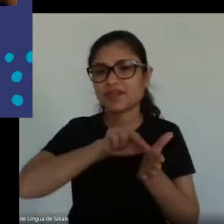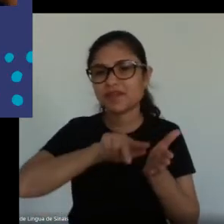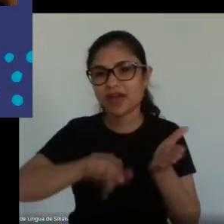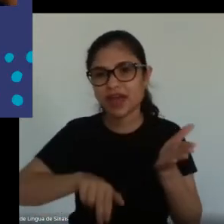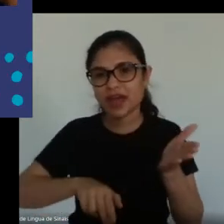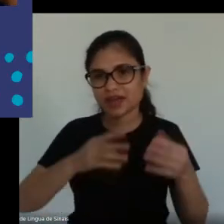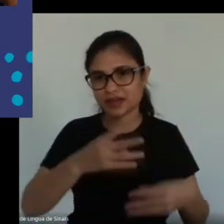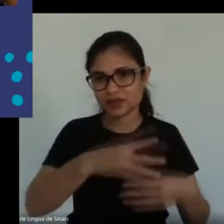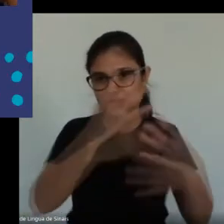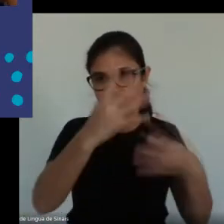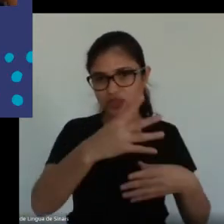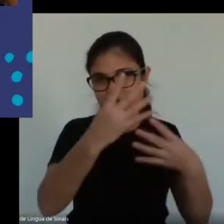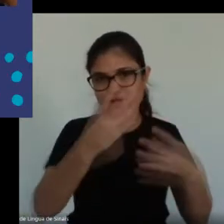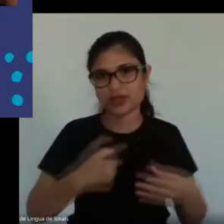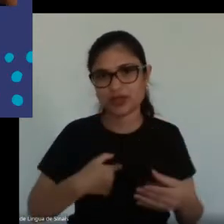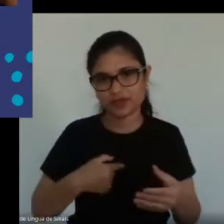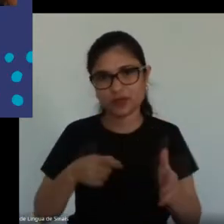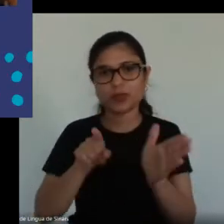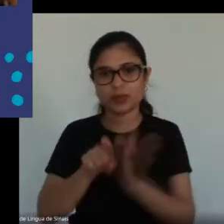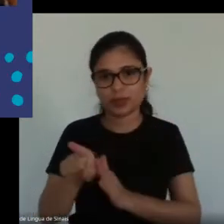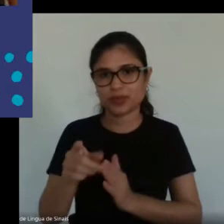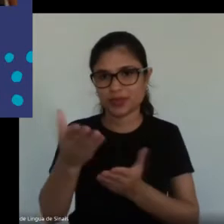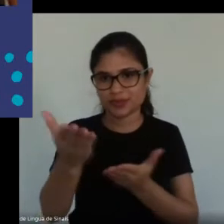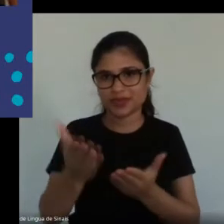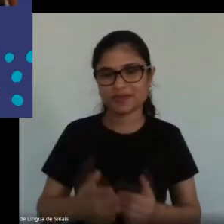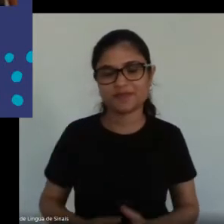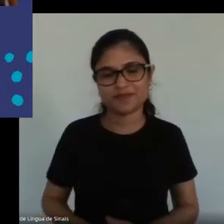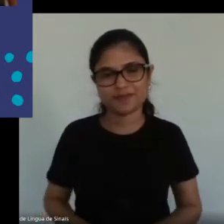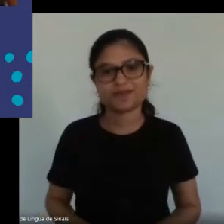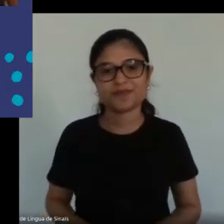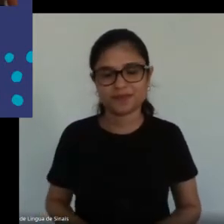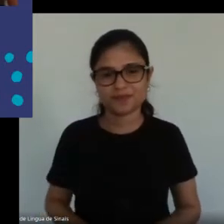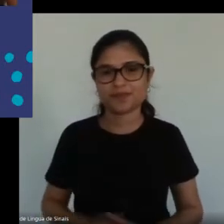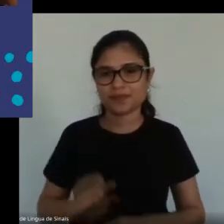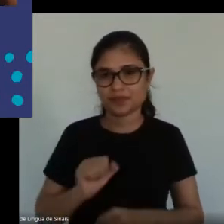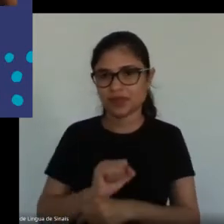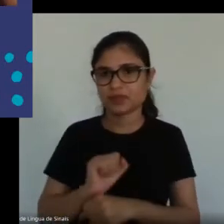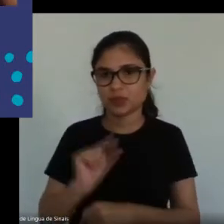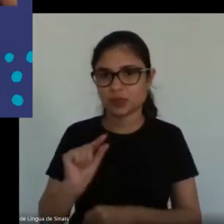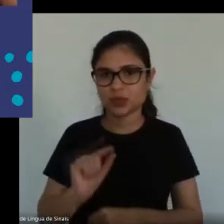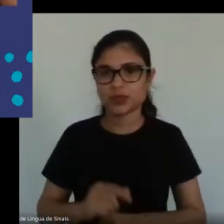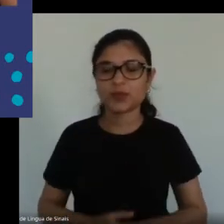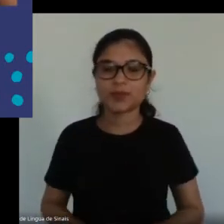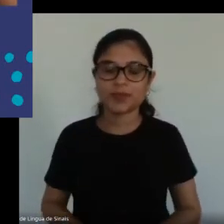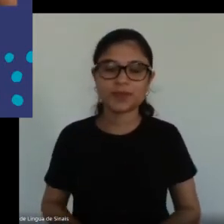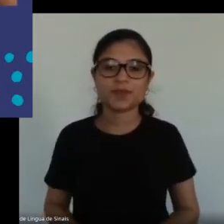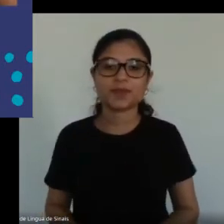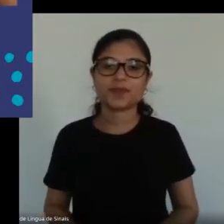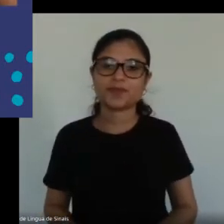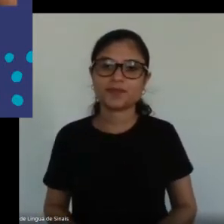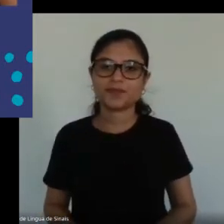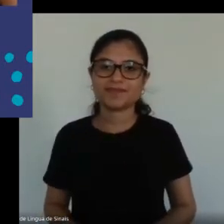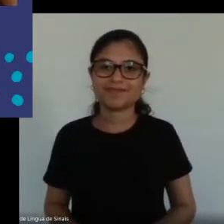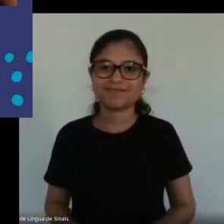Aí eu vou fazer elas para você. Tá. Só um minutinho.